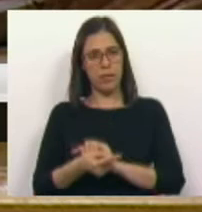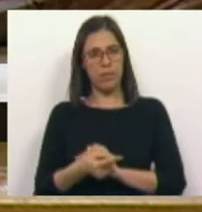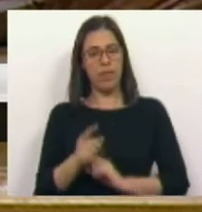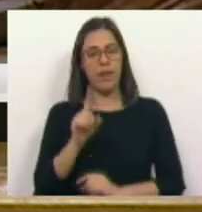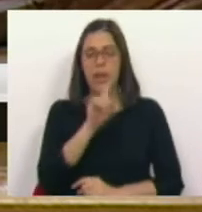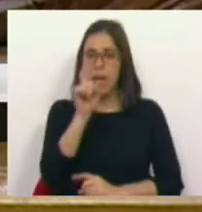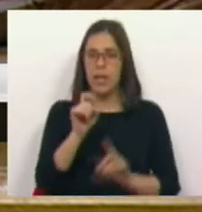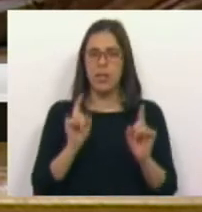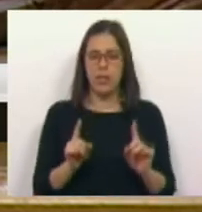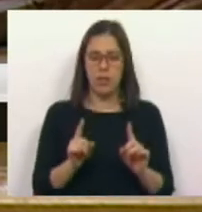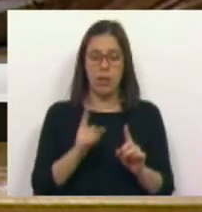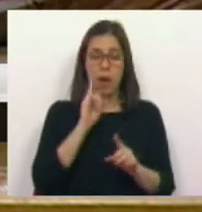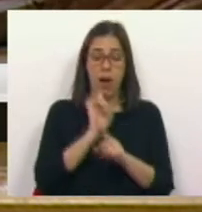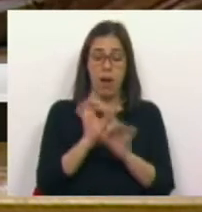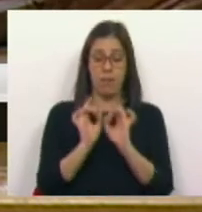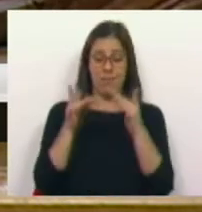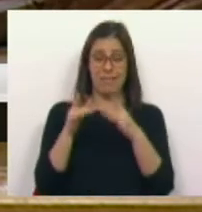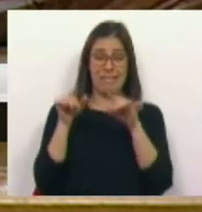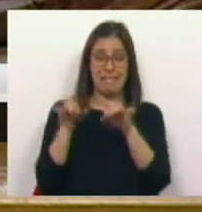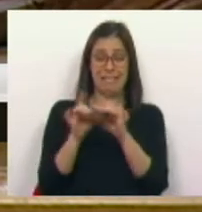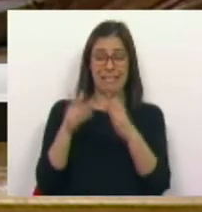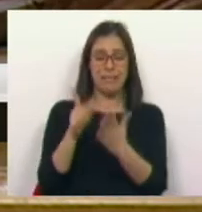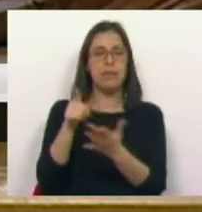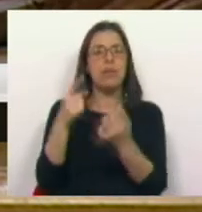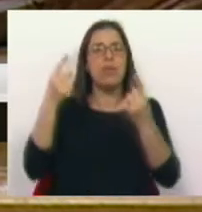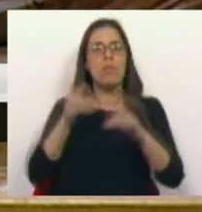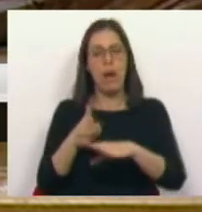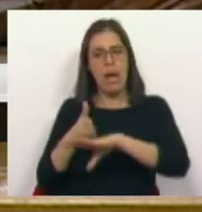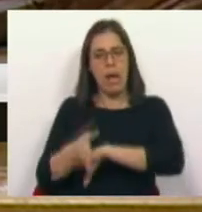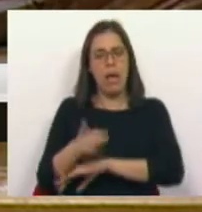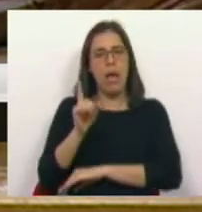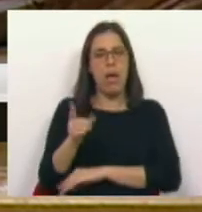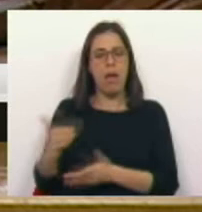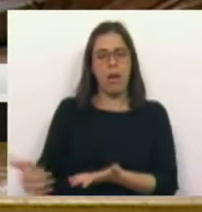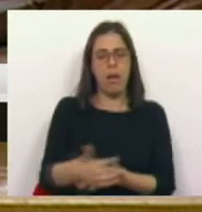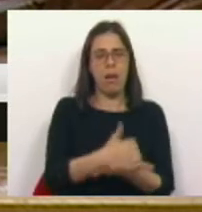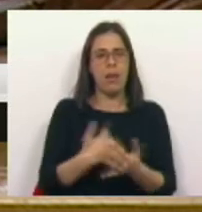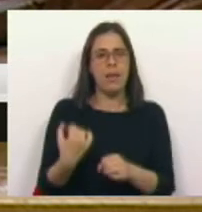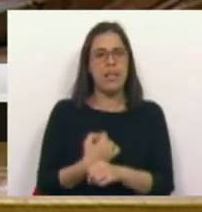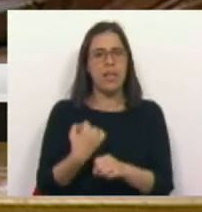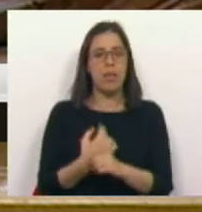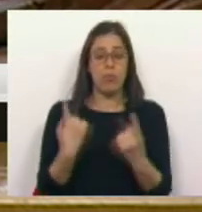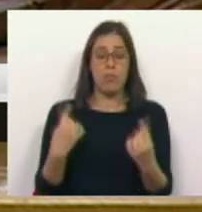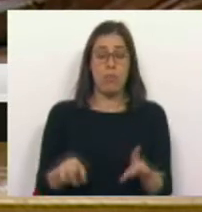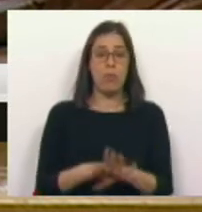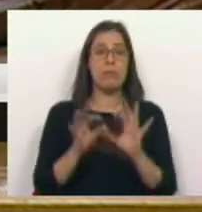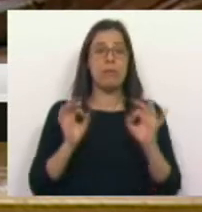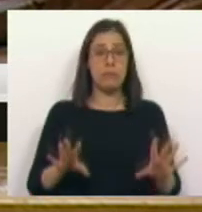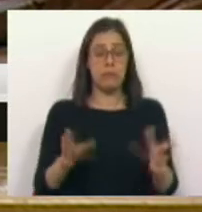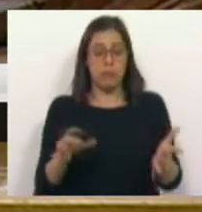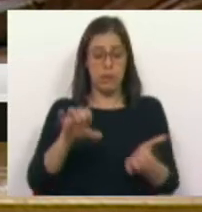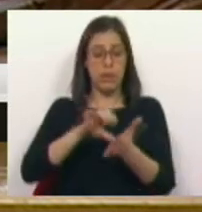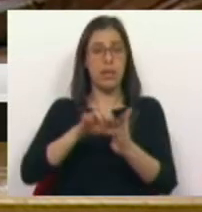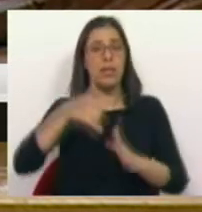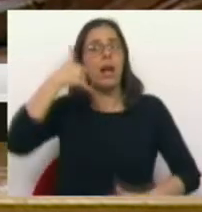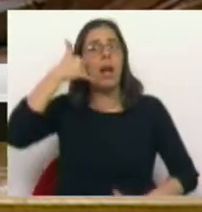termos da questão. A dita plataforma eletrónica é apenas um meio de angariação de serviços, tal como acontece com uma